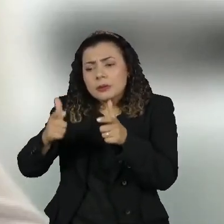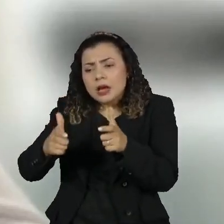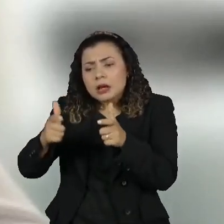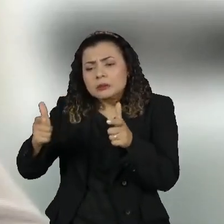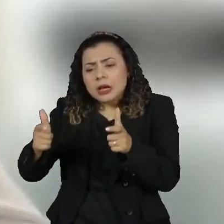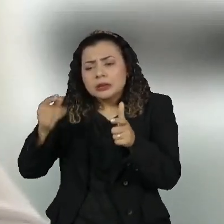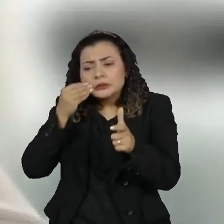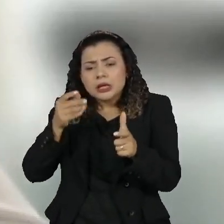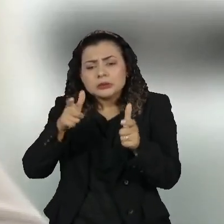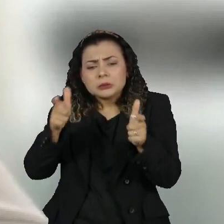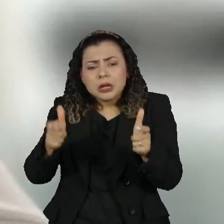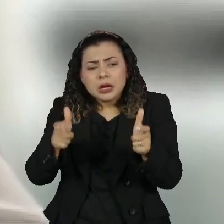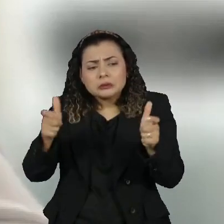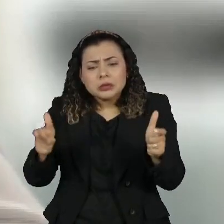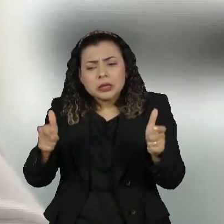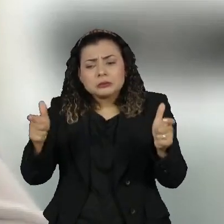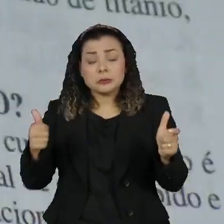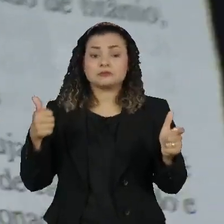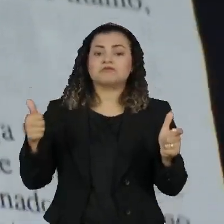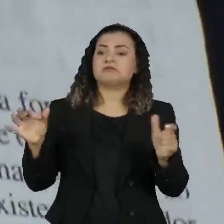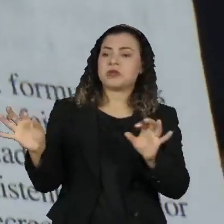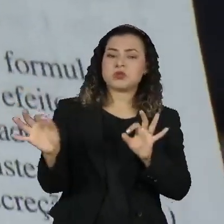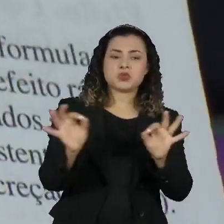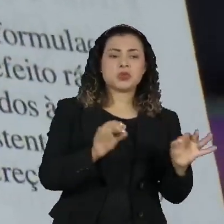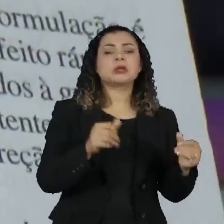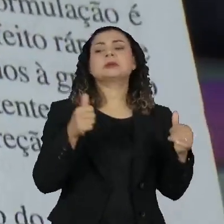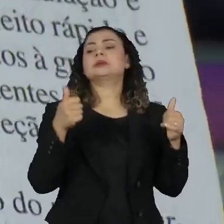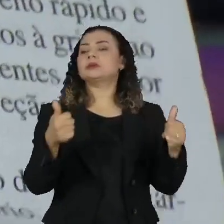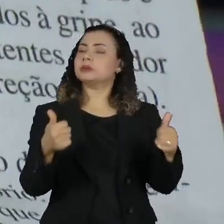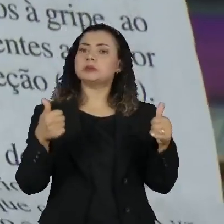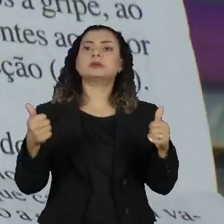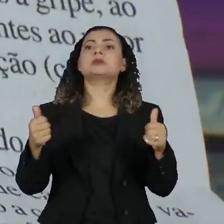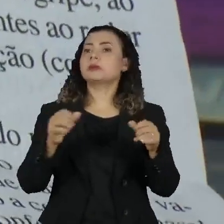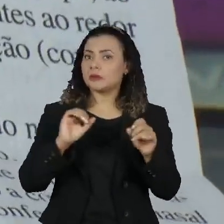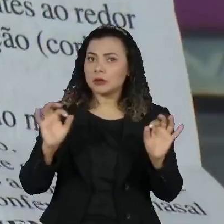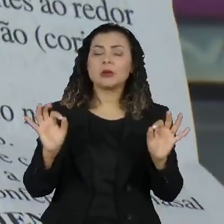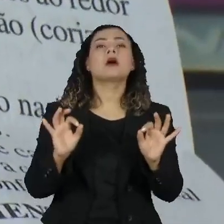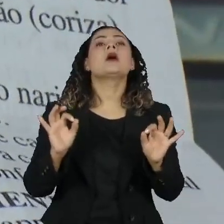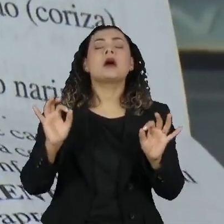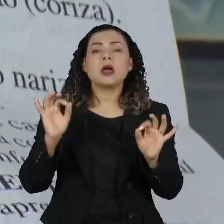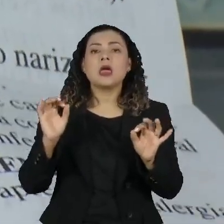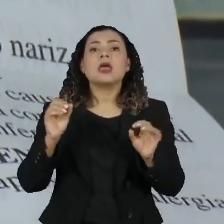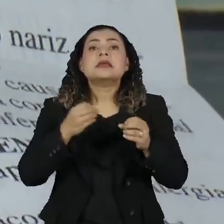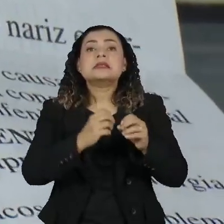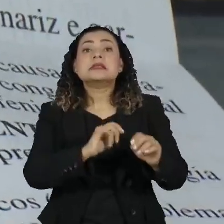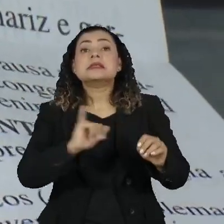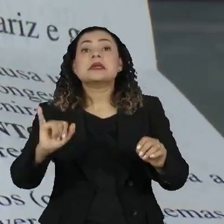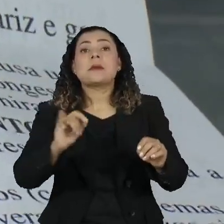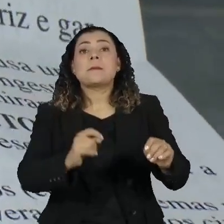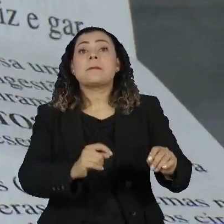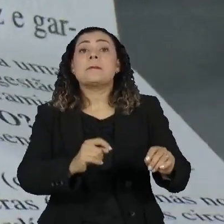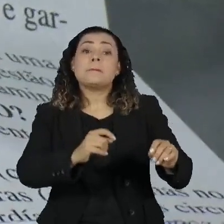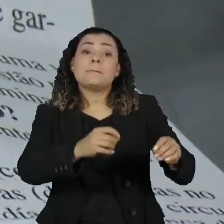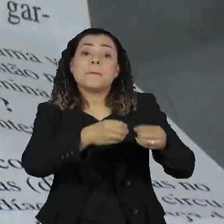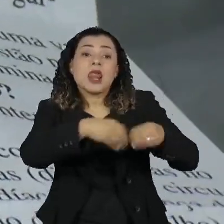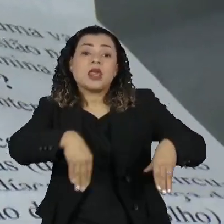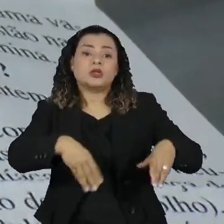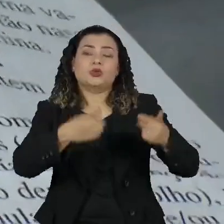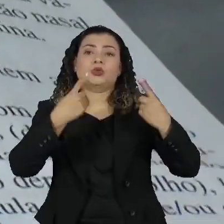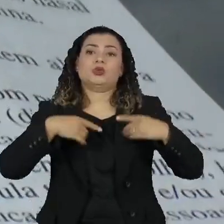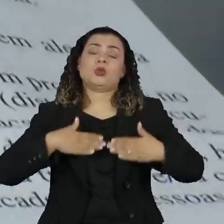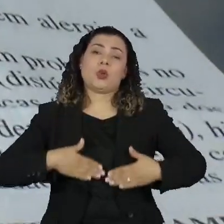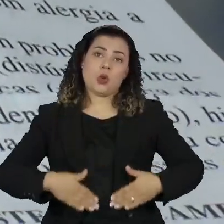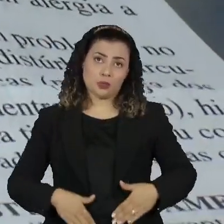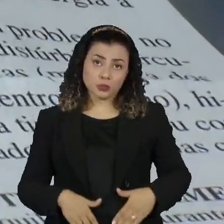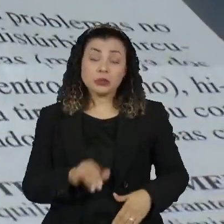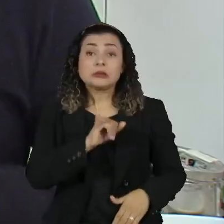ampliando e aí ocorre uma observação bem estrita de qualquer tipo de efeito colateral e também da eficácia